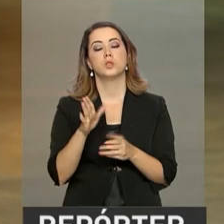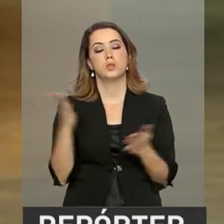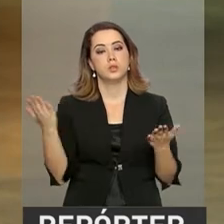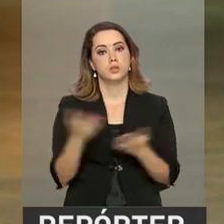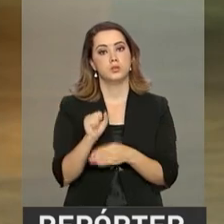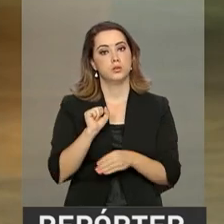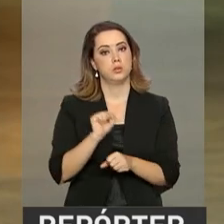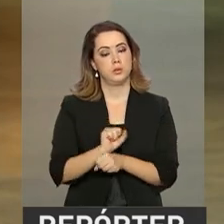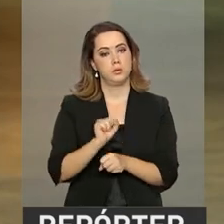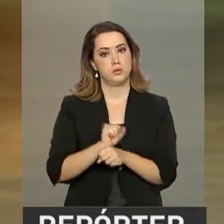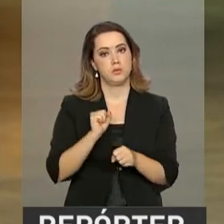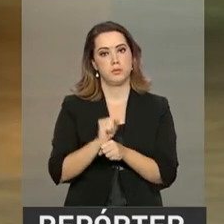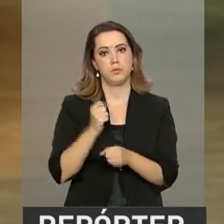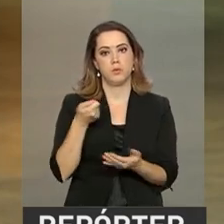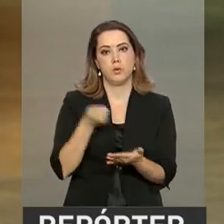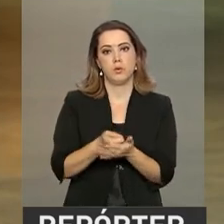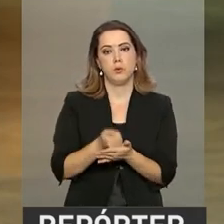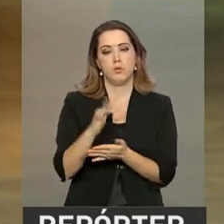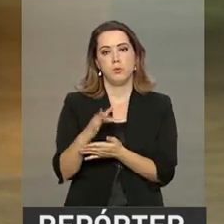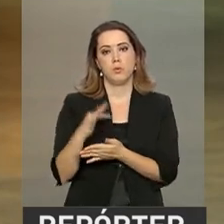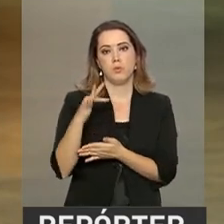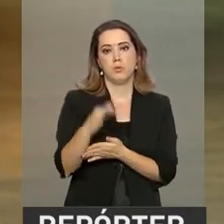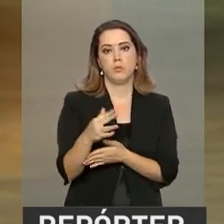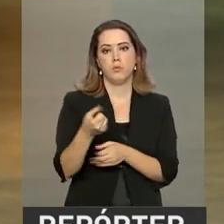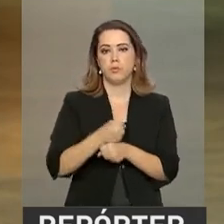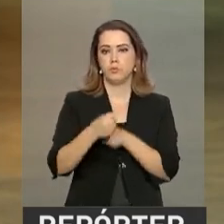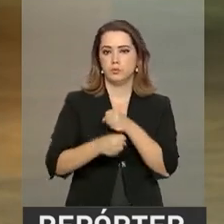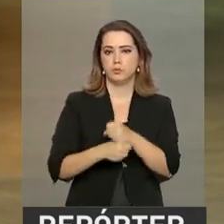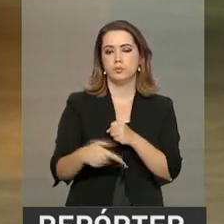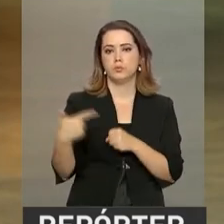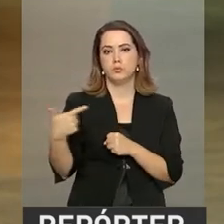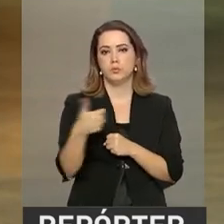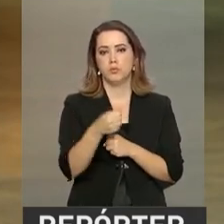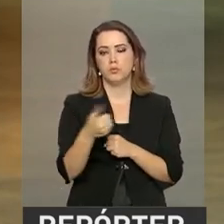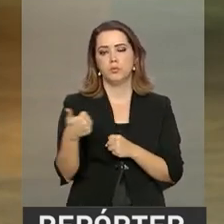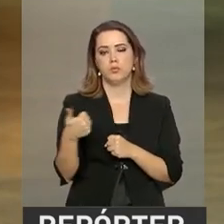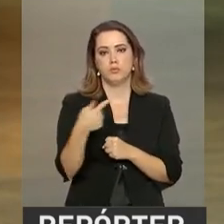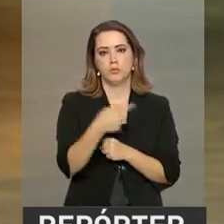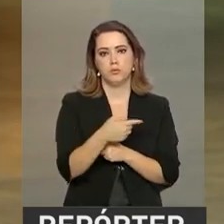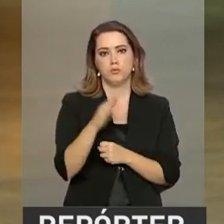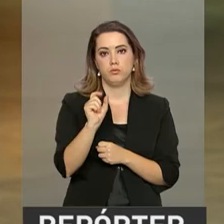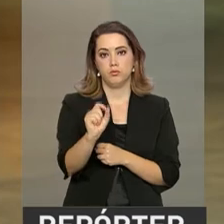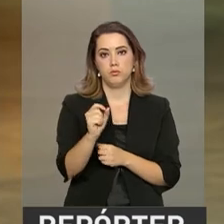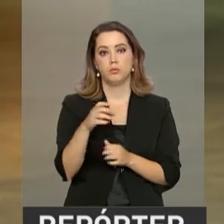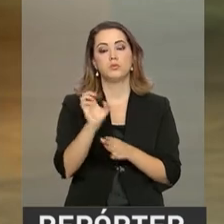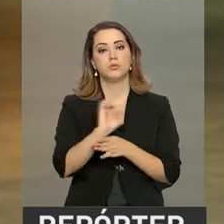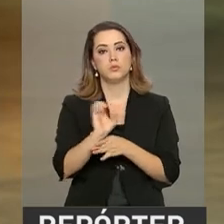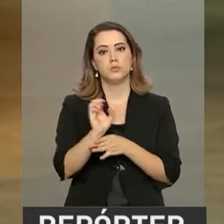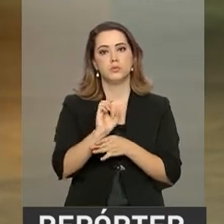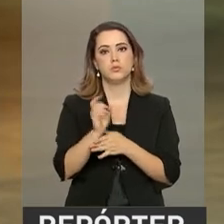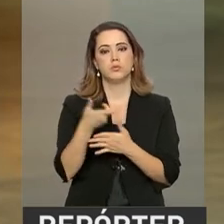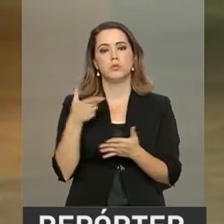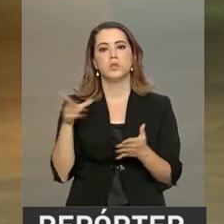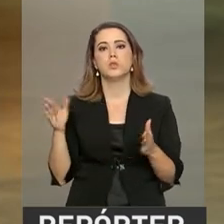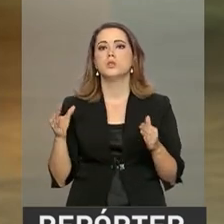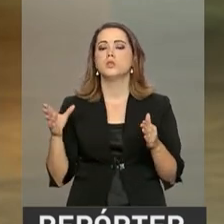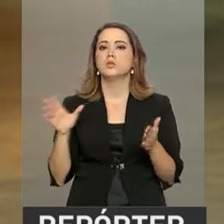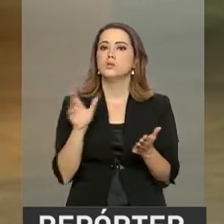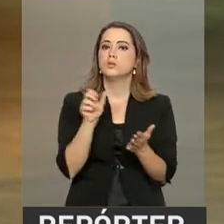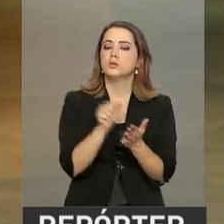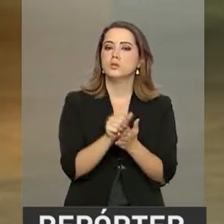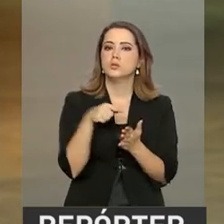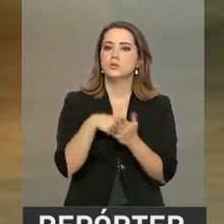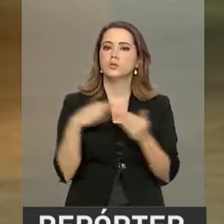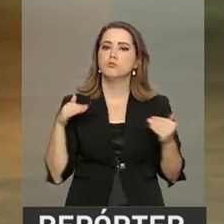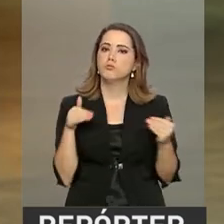das parcelas mensais até dezembro. Os estados assumem o compromisso de cumprir um limite de gastos. Esse teto vai